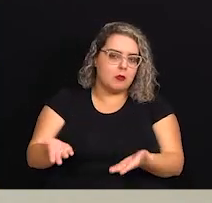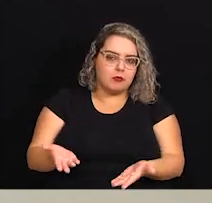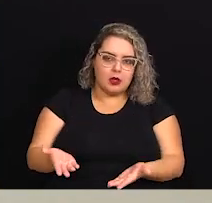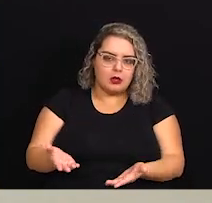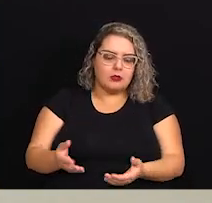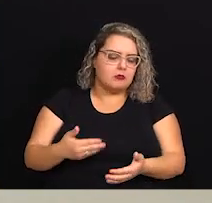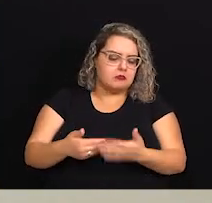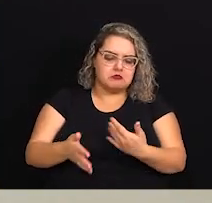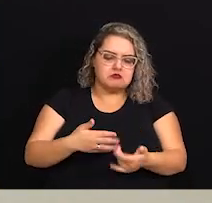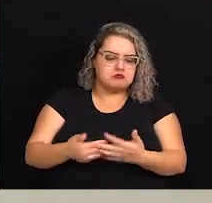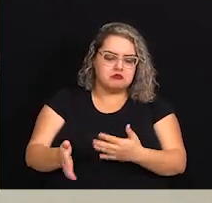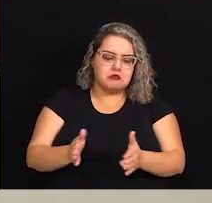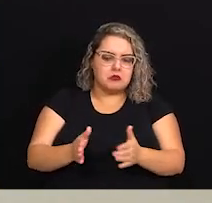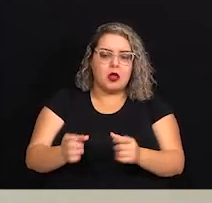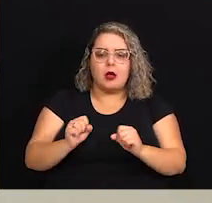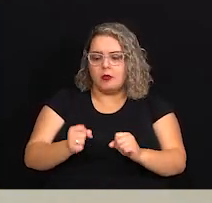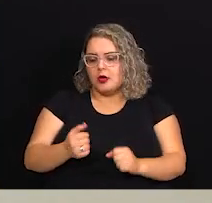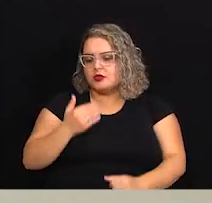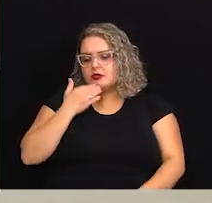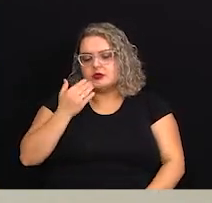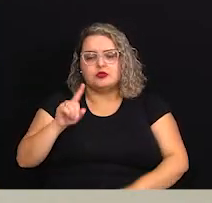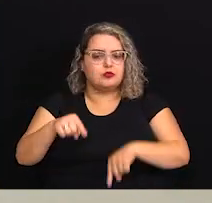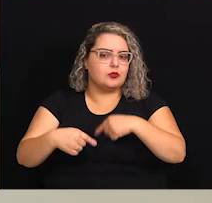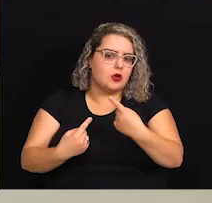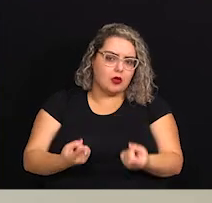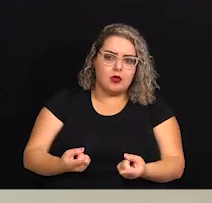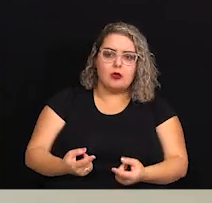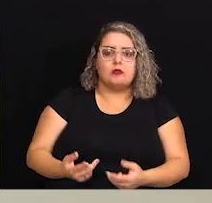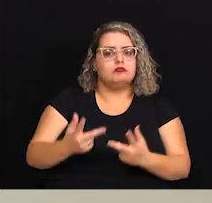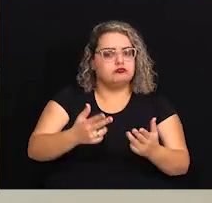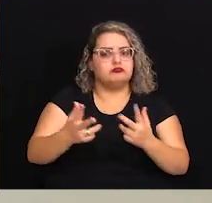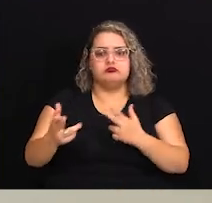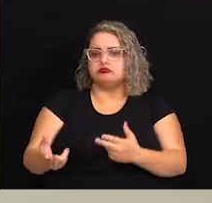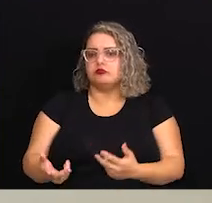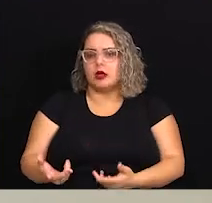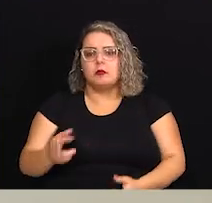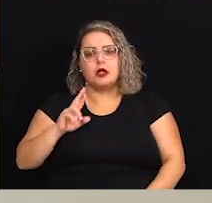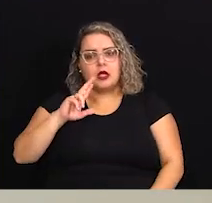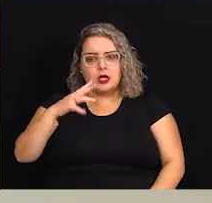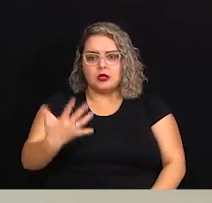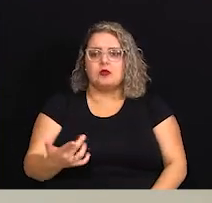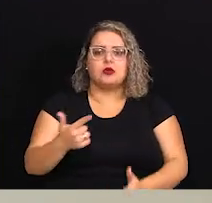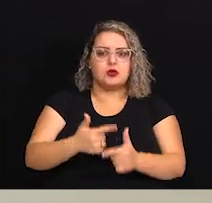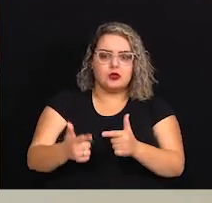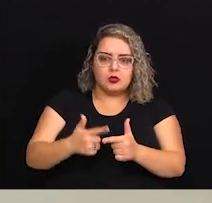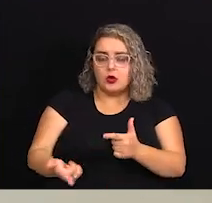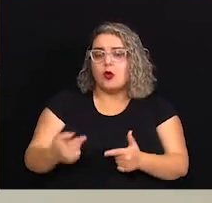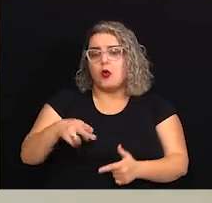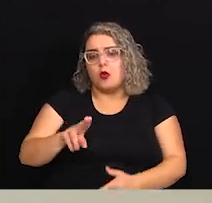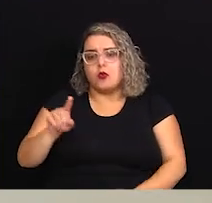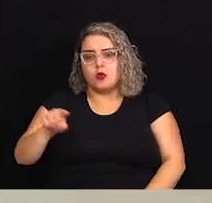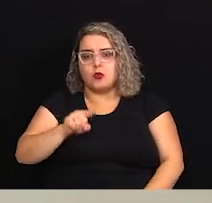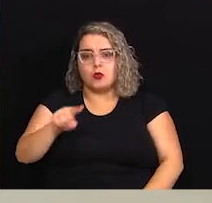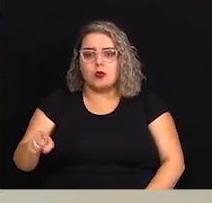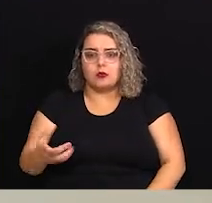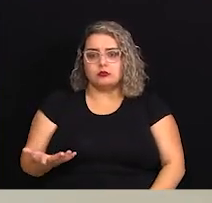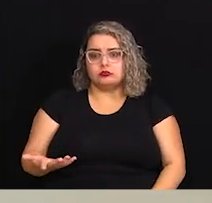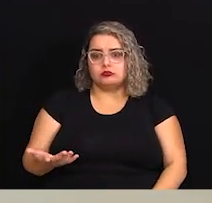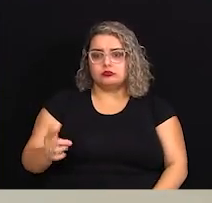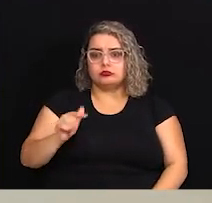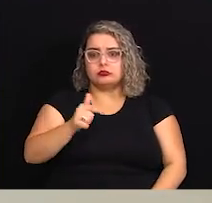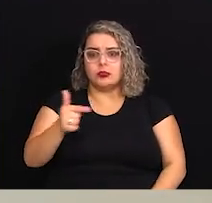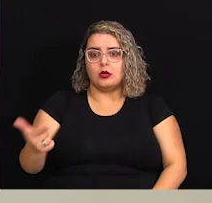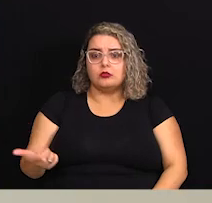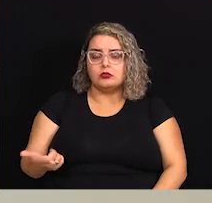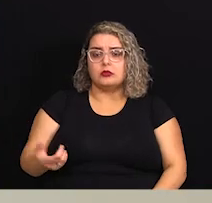qualquer momento ela pode pedir para outra instituição ou para a mesma instituição, resolvendo as questões, ou porque foi negativado, não